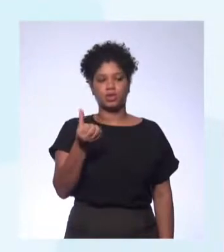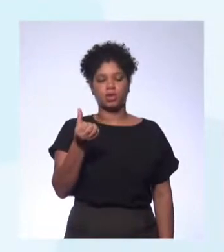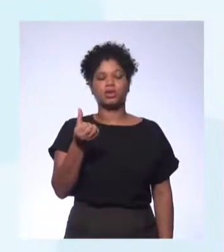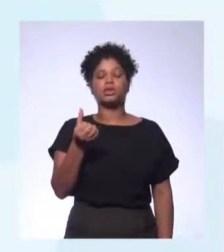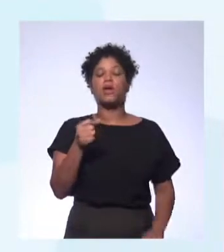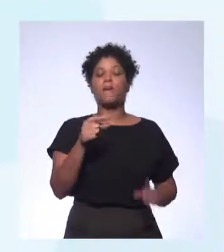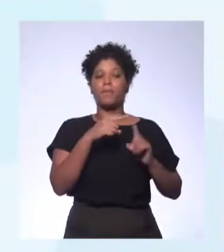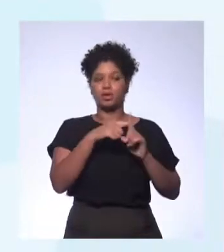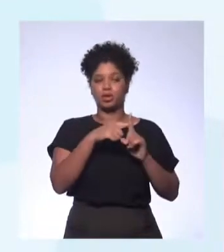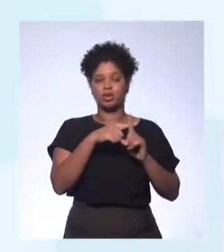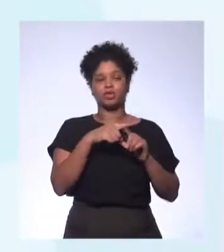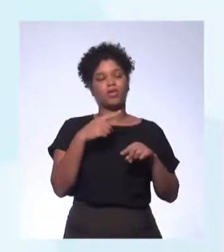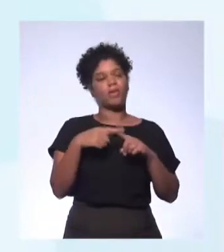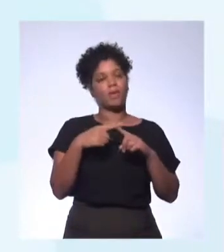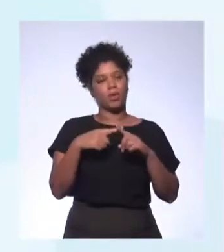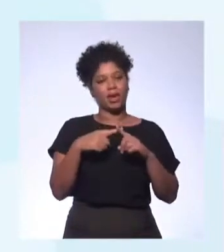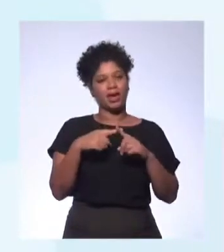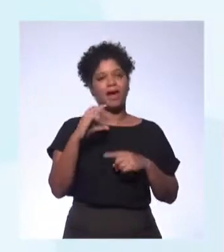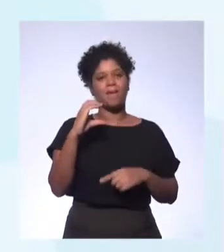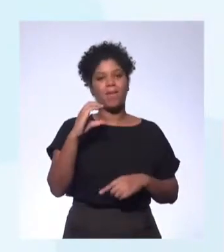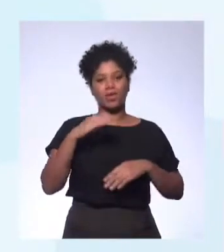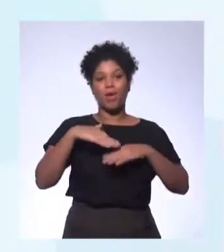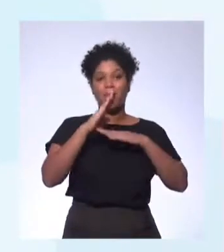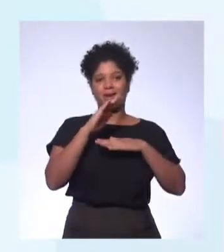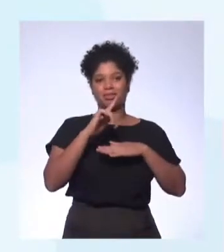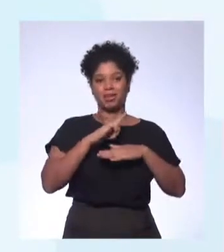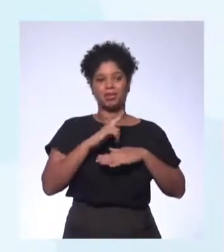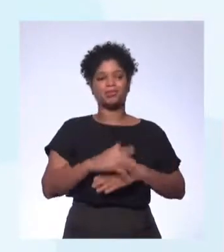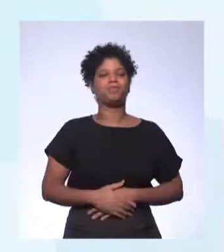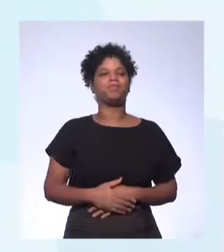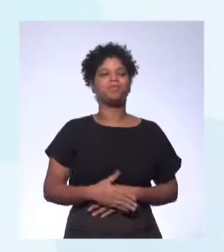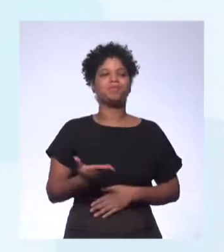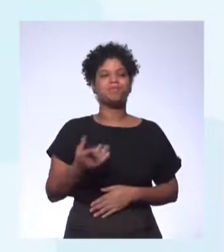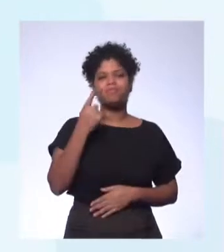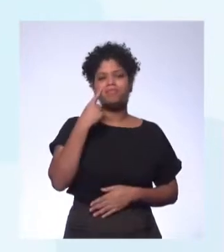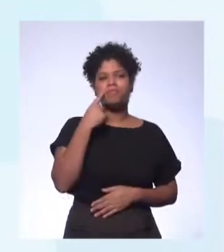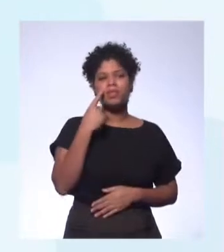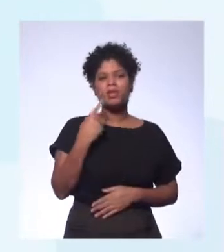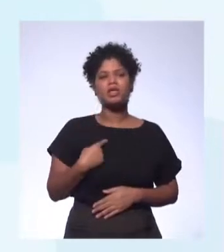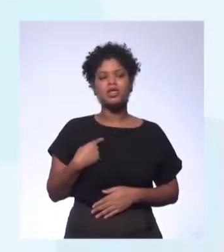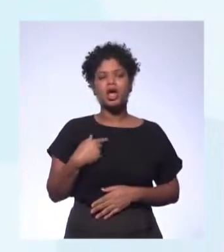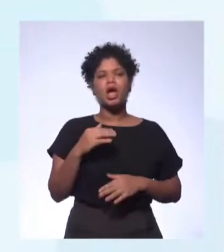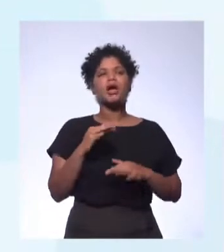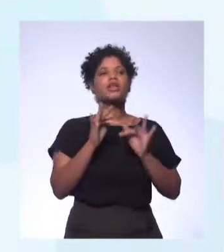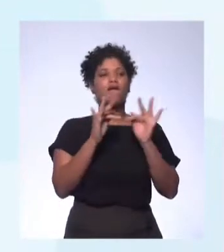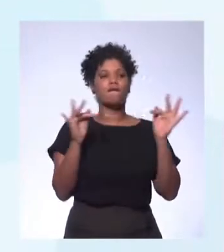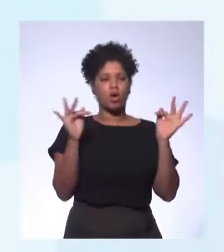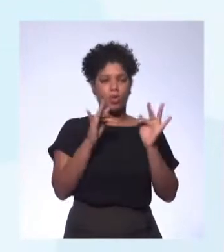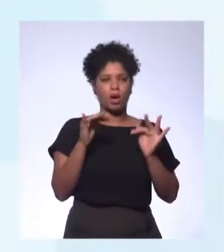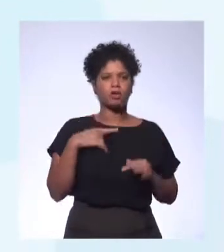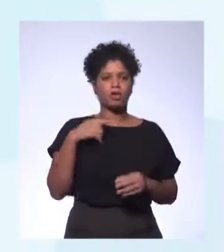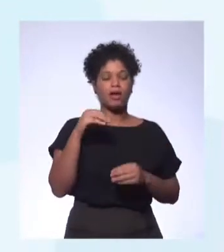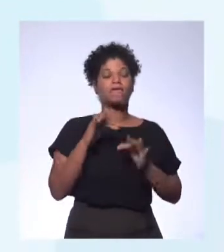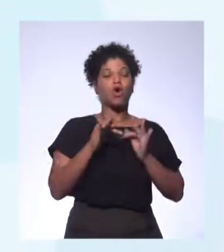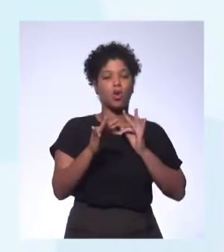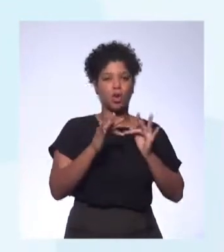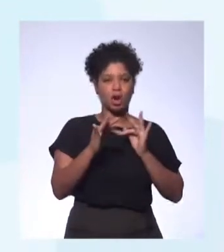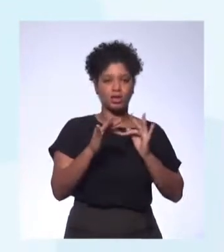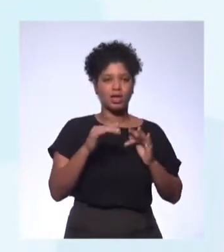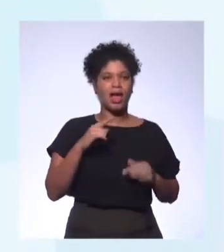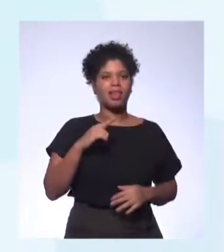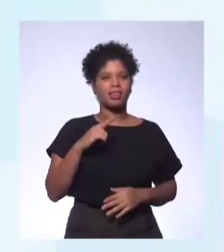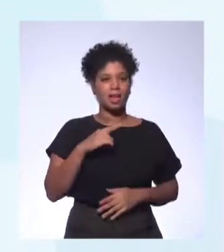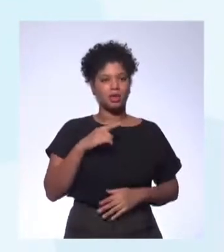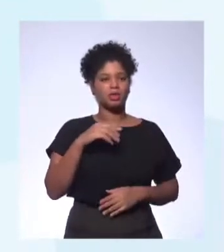carbonos Aqui nós temos resolução Observe as fórmulas destas substâncias C3